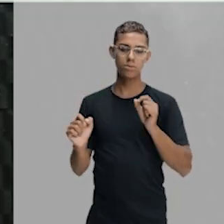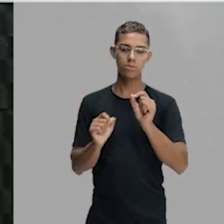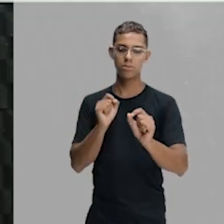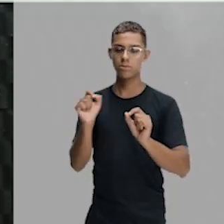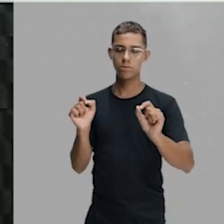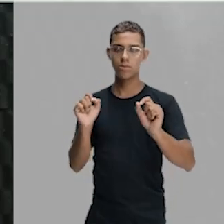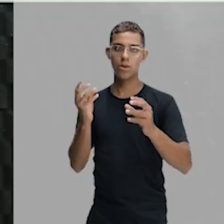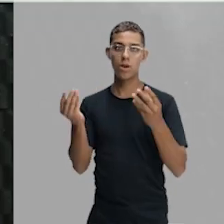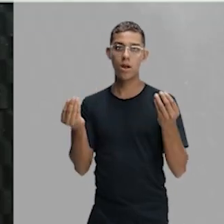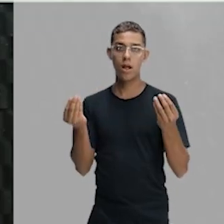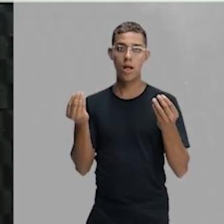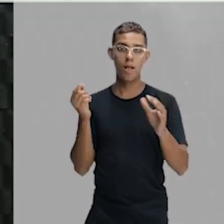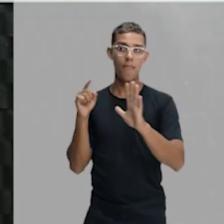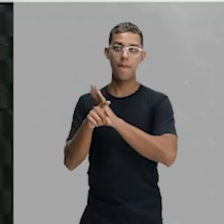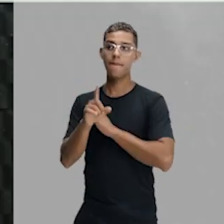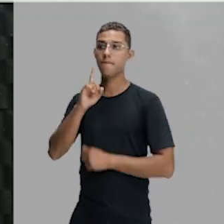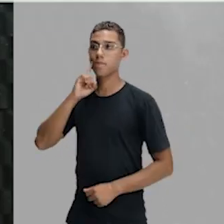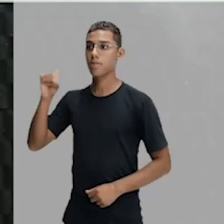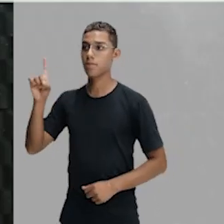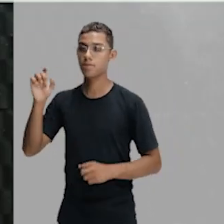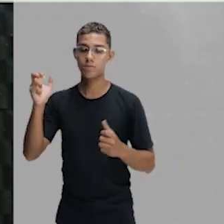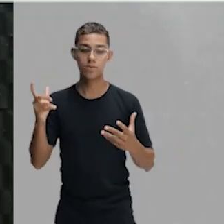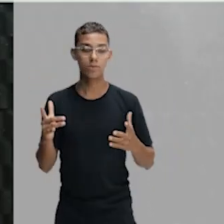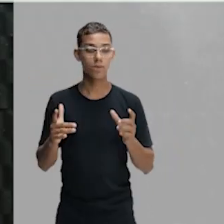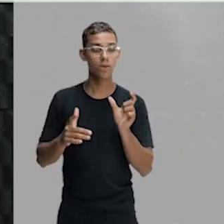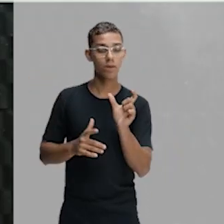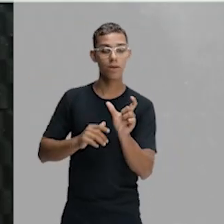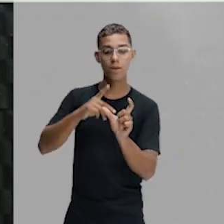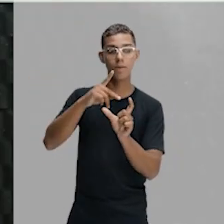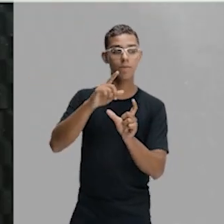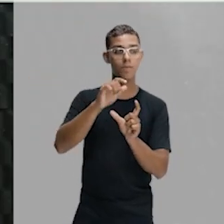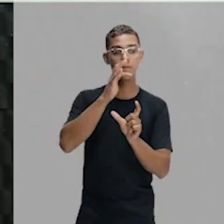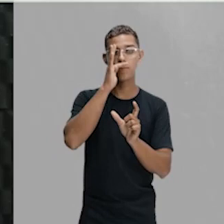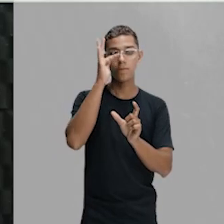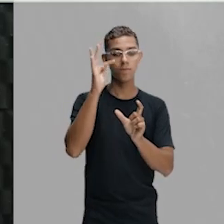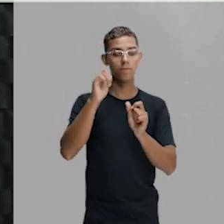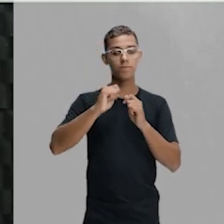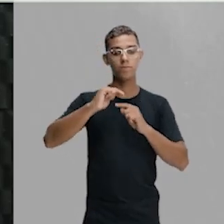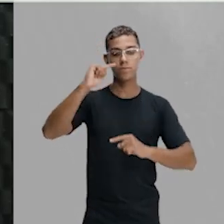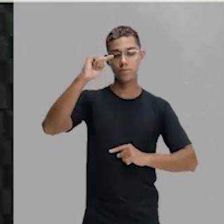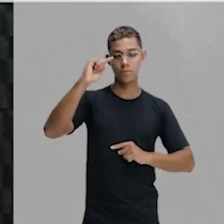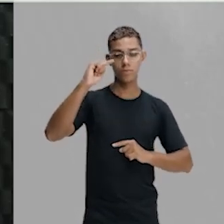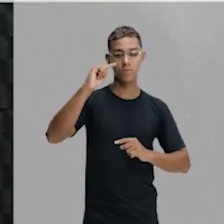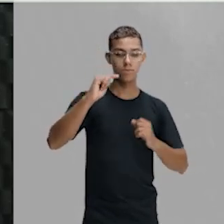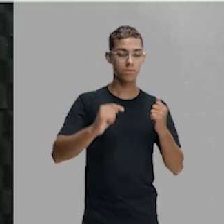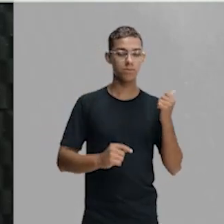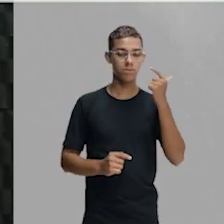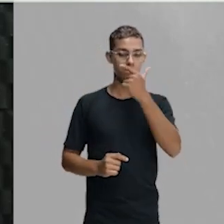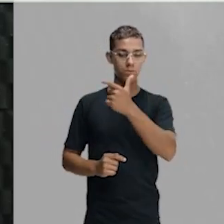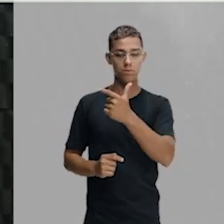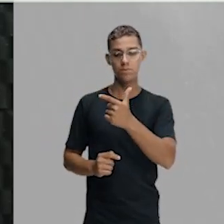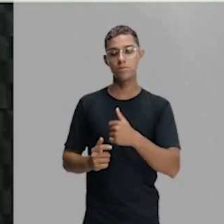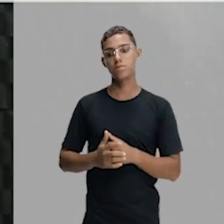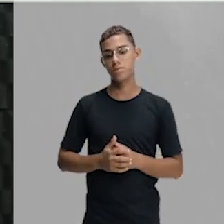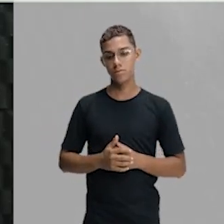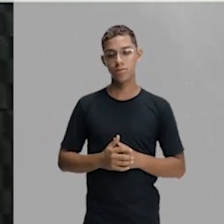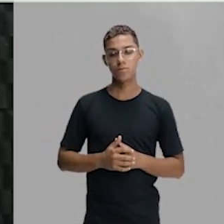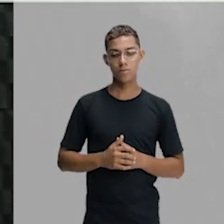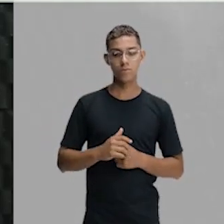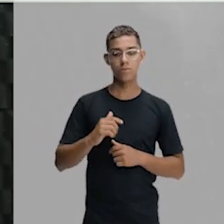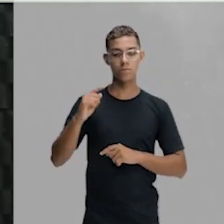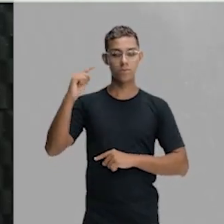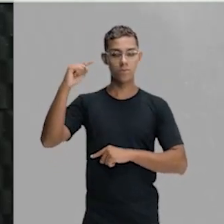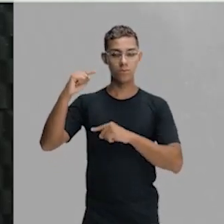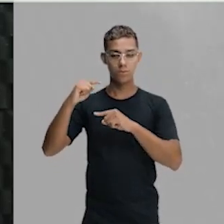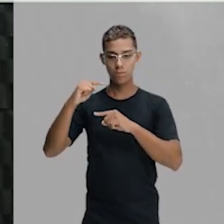ao que a questão está dizendo. Aqui, ó, o caráter planta alta vai ser dominante e o caráter planta baixa